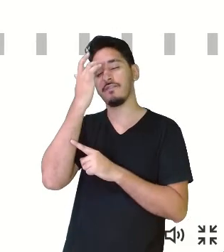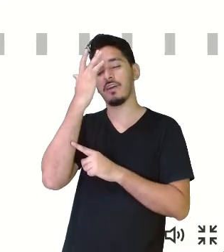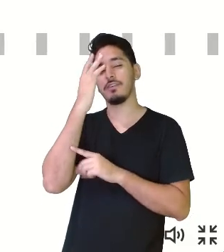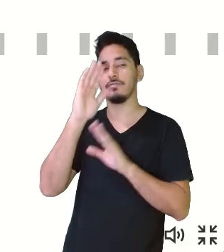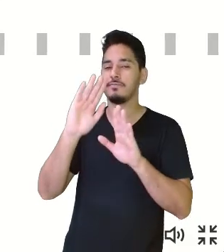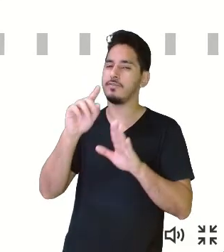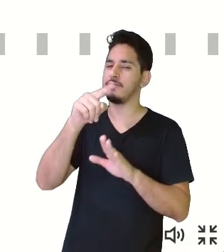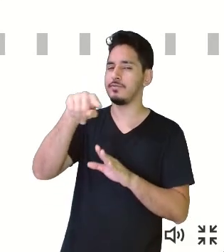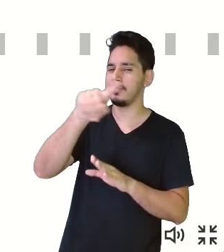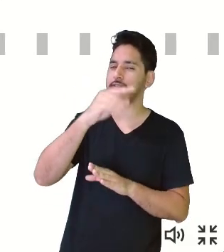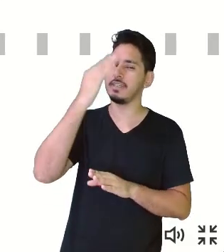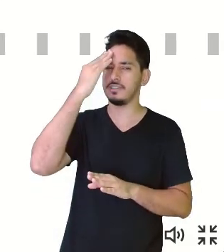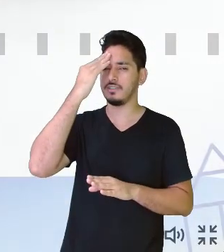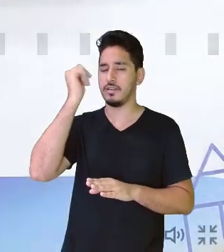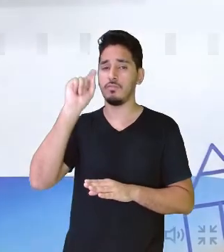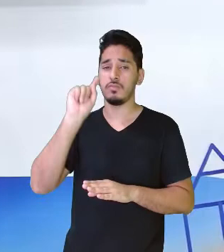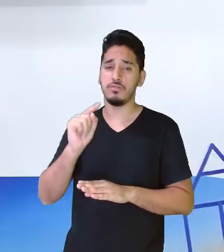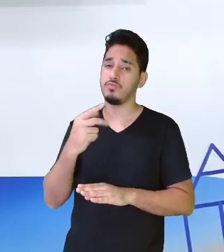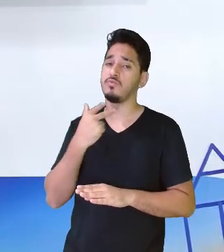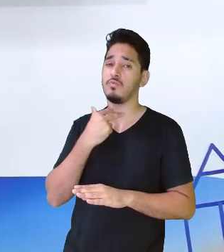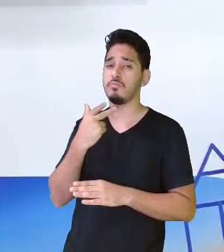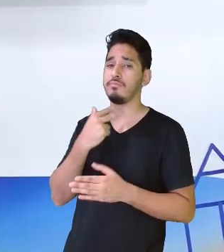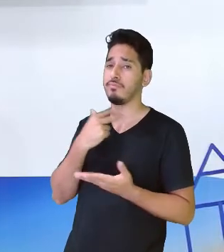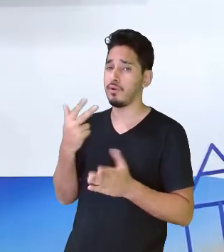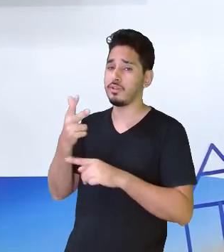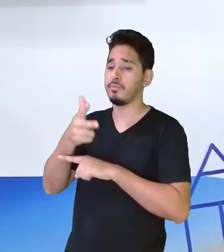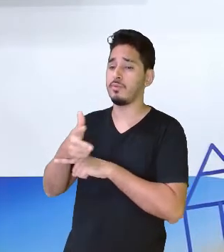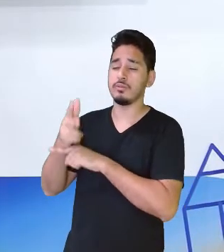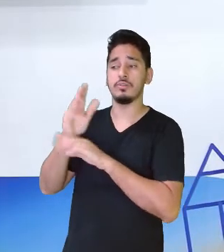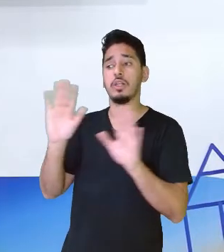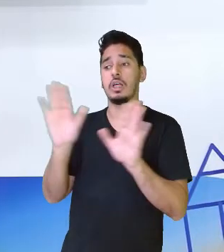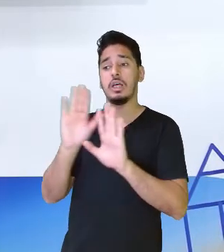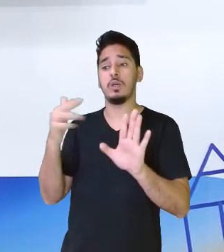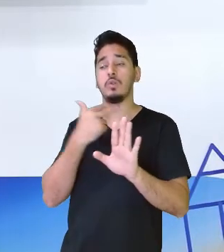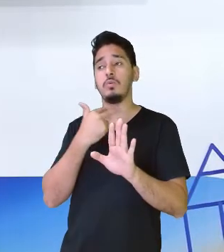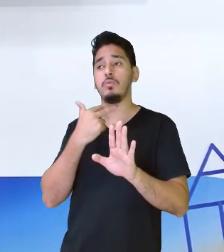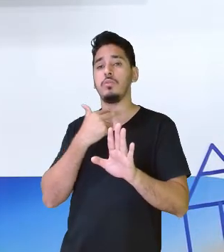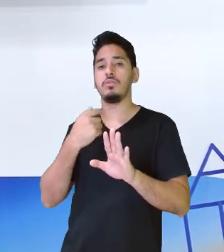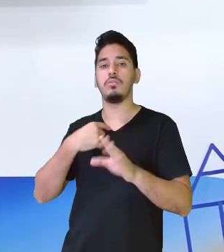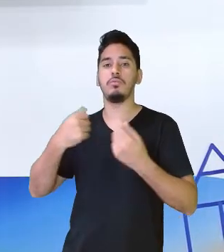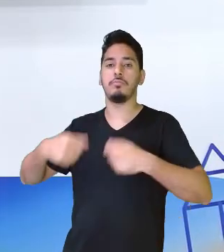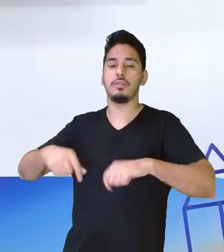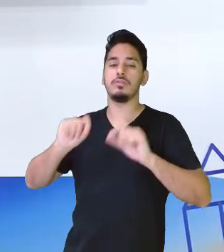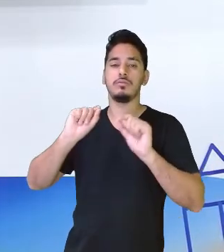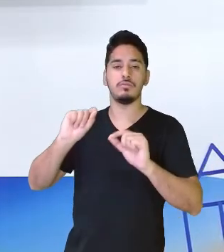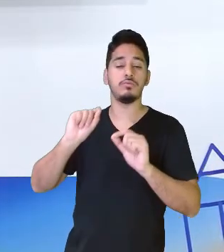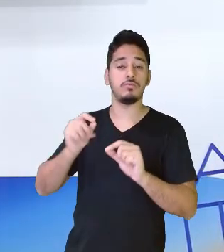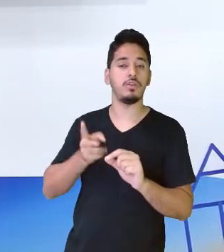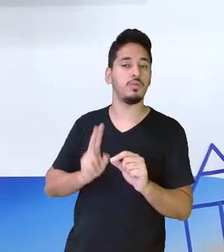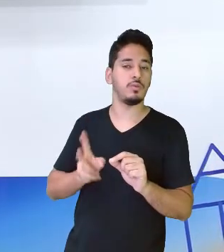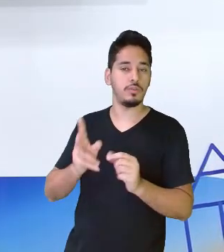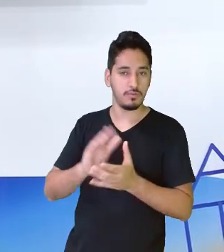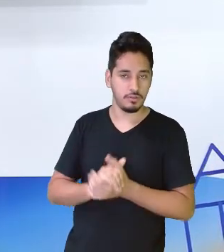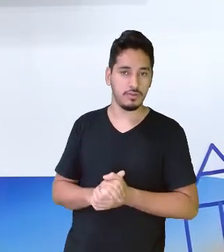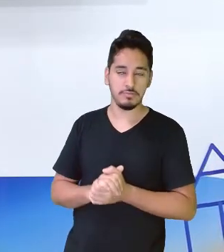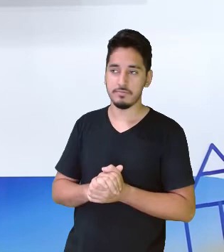vocês sabem que a produção não deixa, não é isso? Então, eu preciso